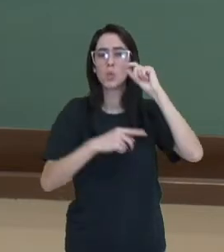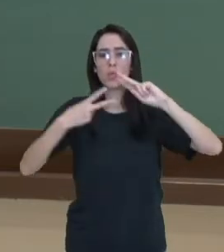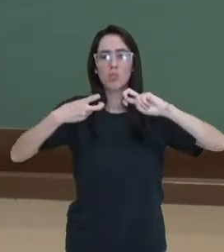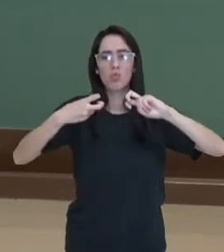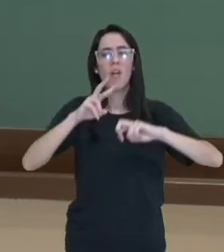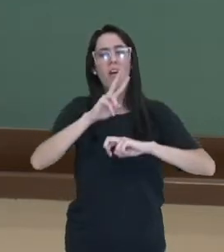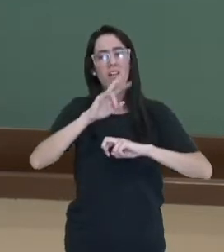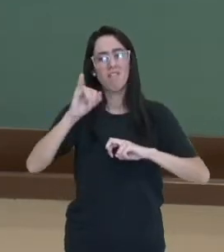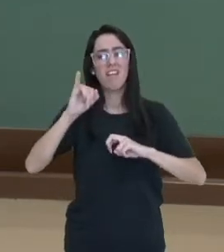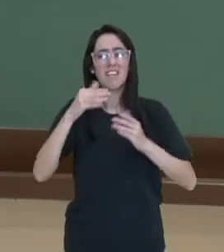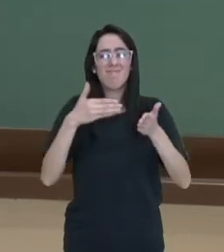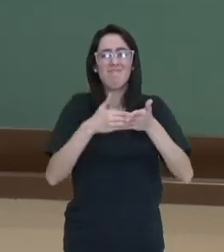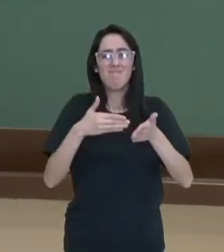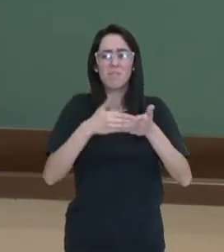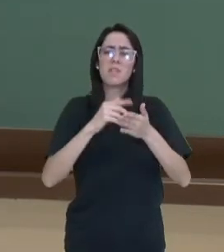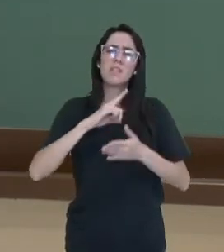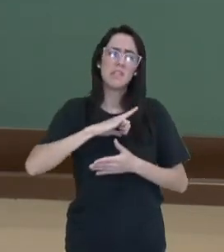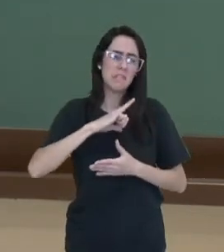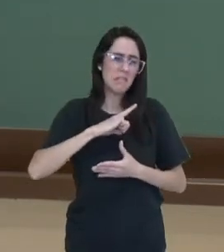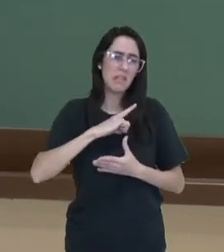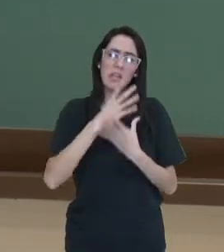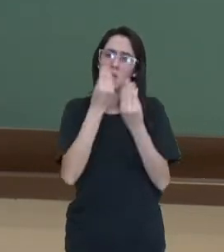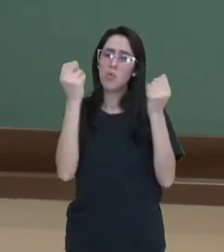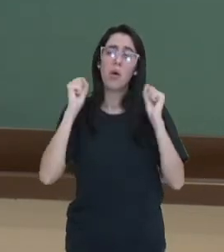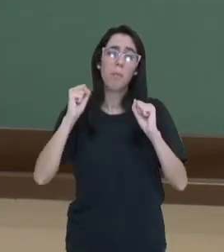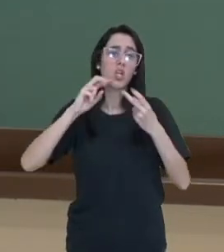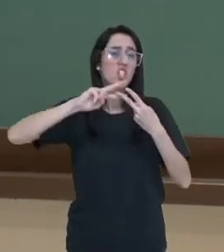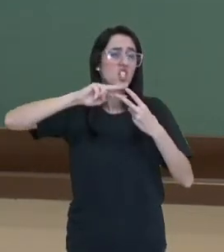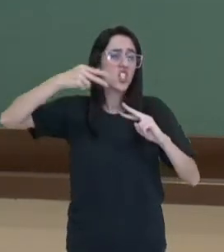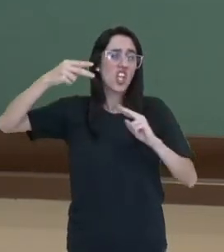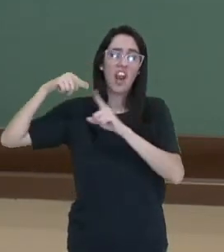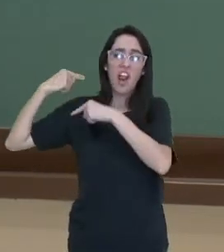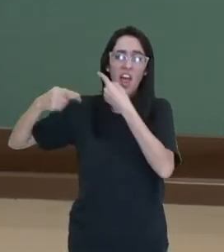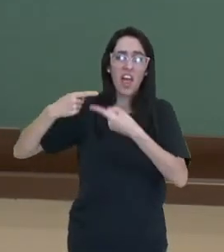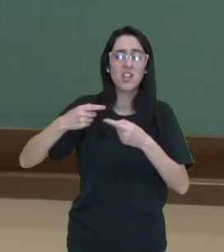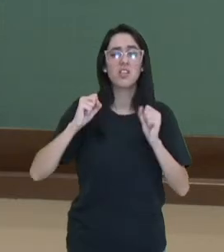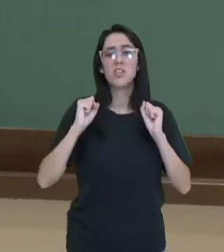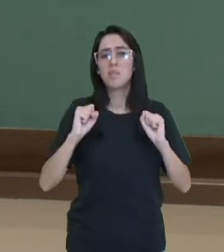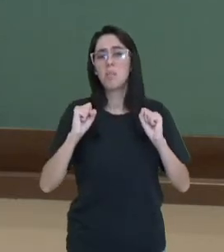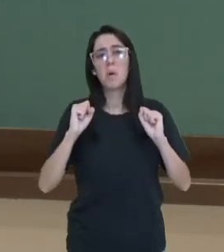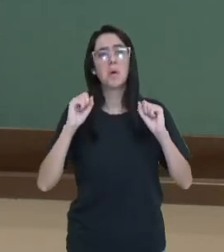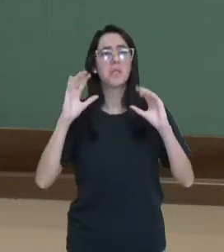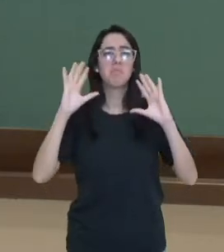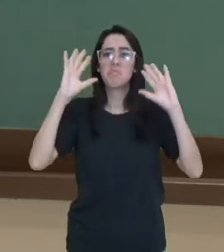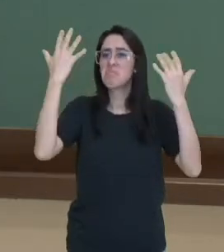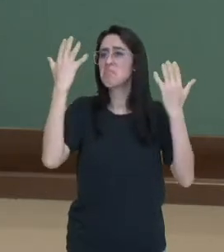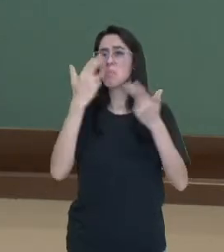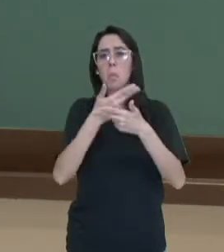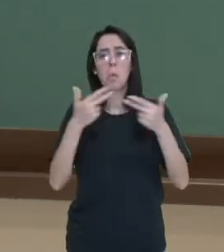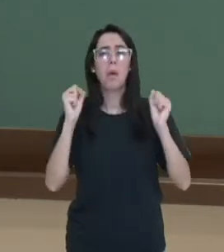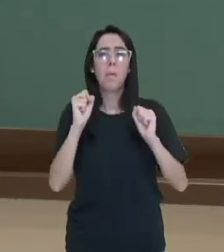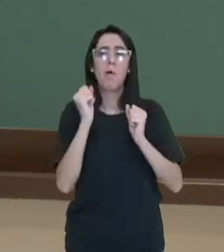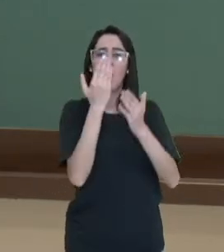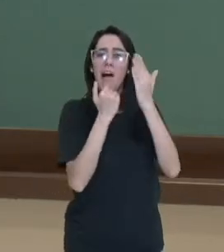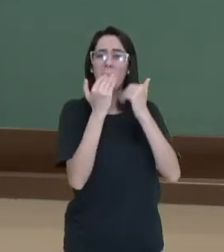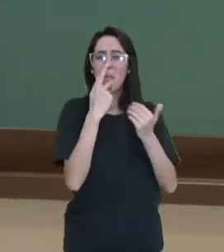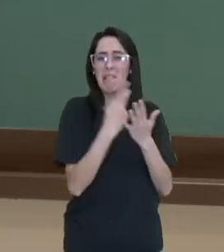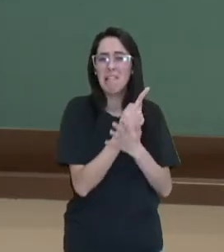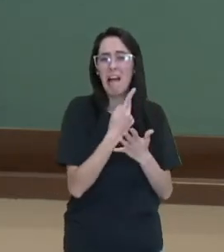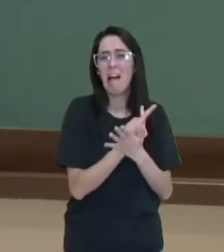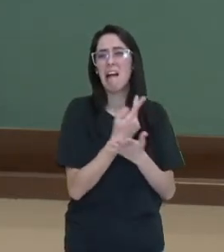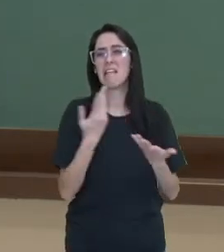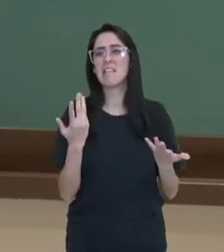ele tem diversas causas. Pode ser genética, pode ser causas ambientais, pode ser alimentação inadequada.